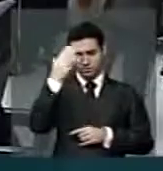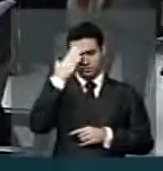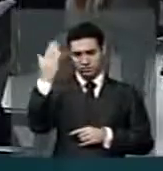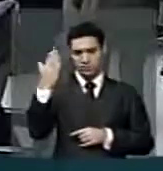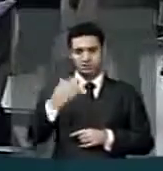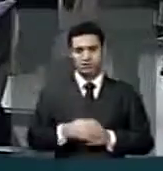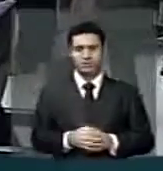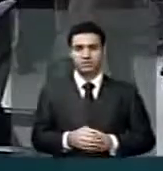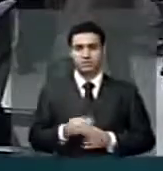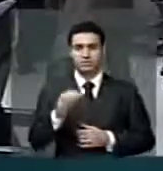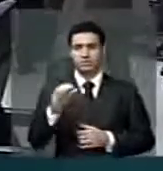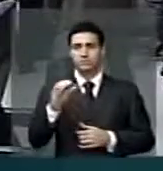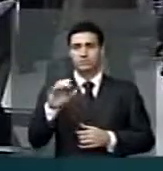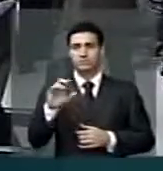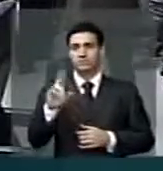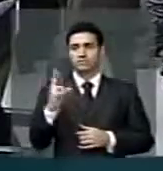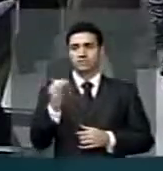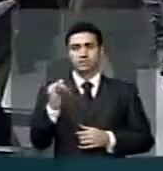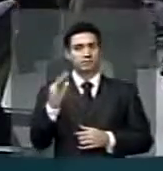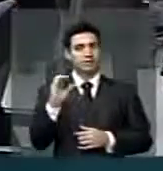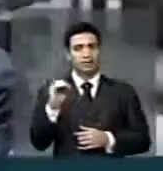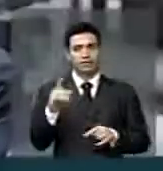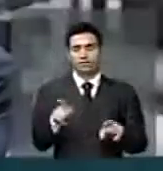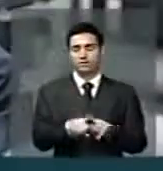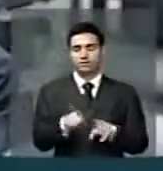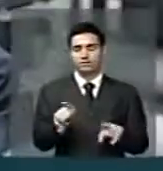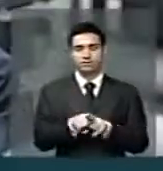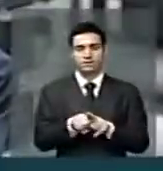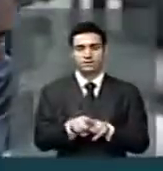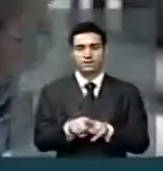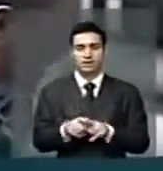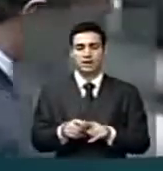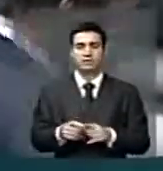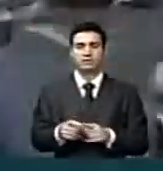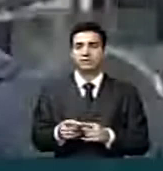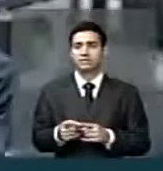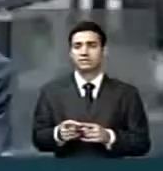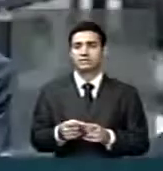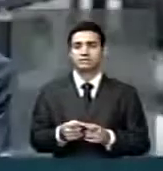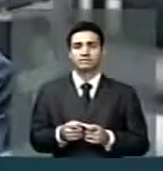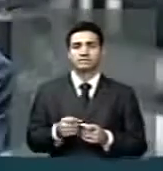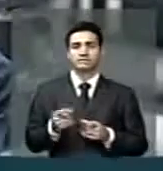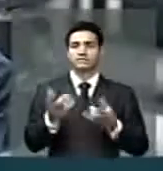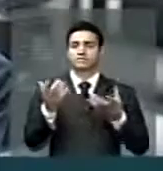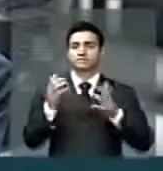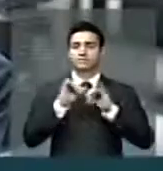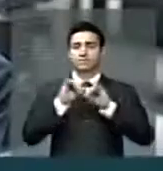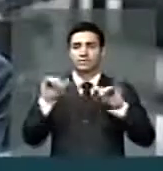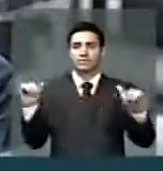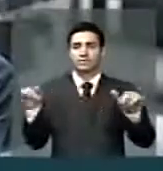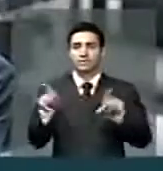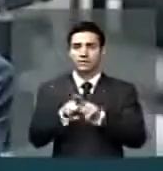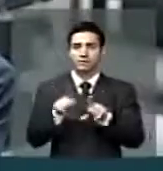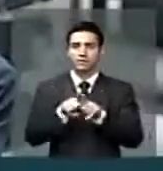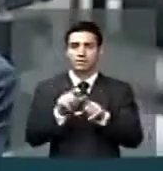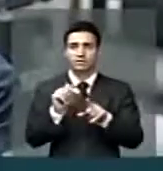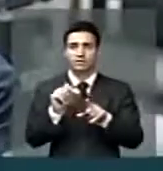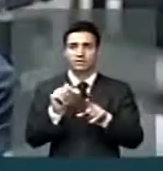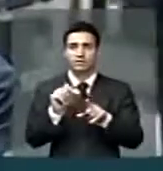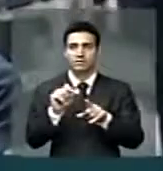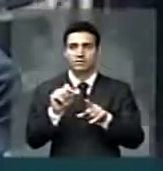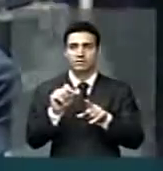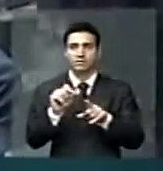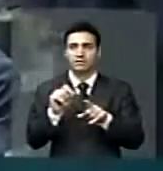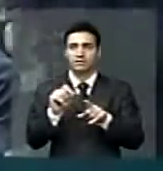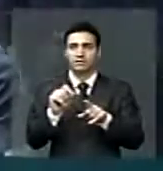Chico Alencar, um minuto. Senhor presidente, quero deixar aqui registrado nos anais da casa a decisão rápida, contundente da